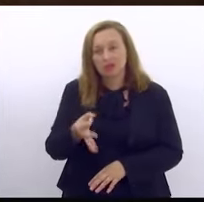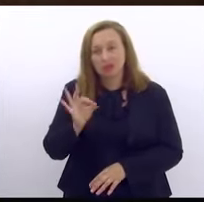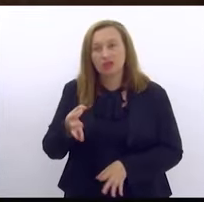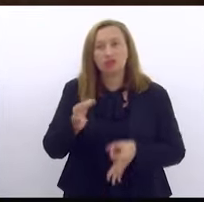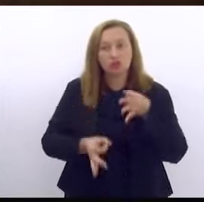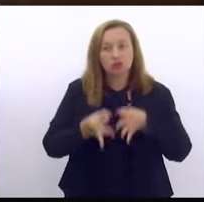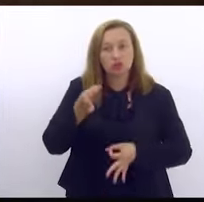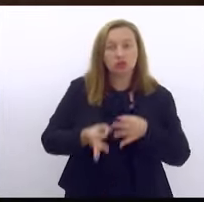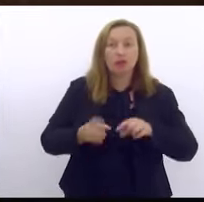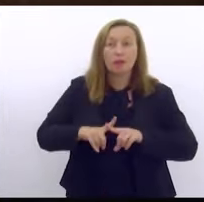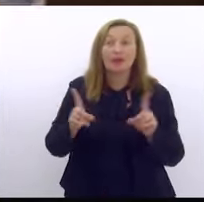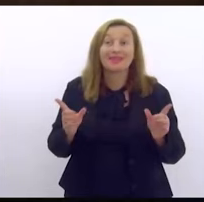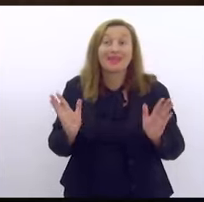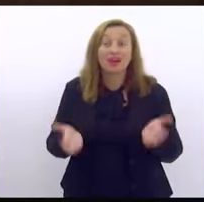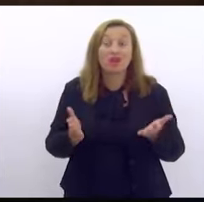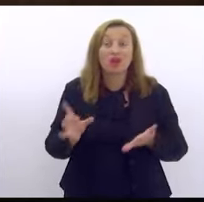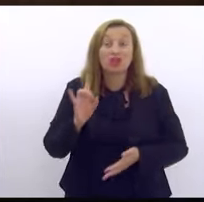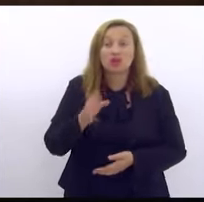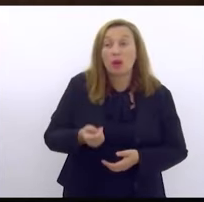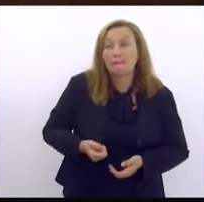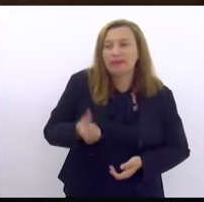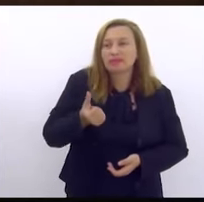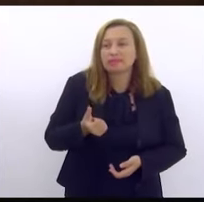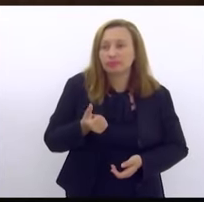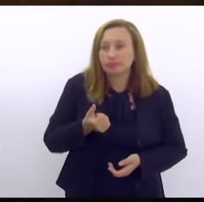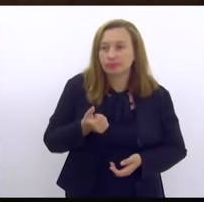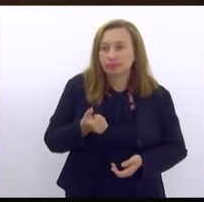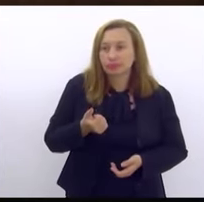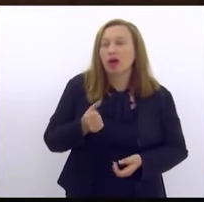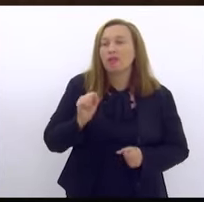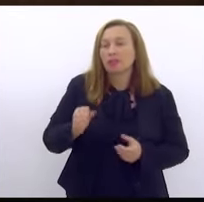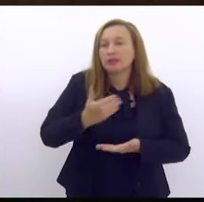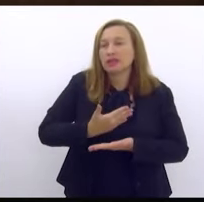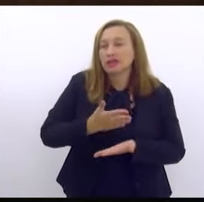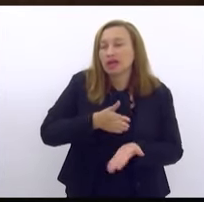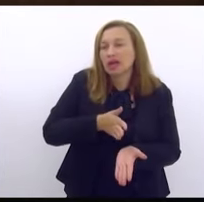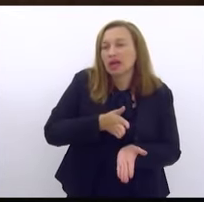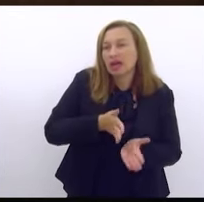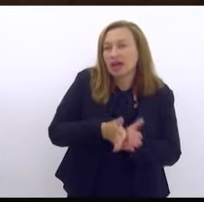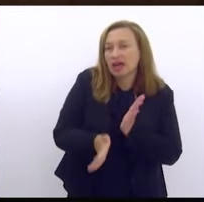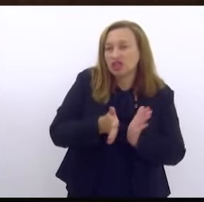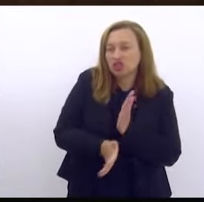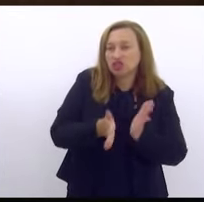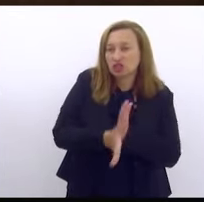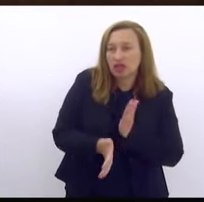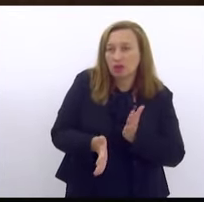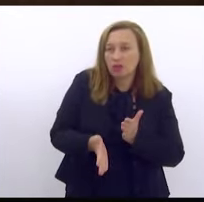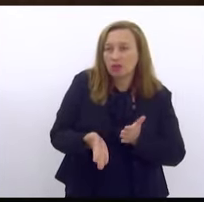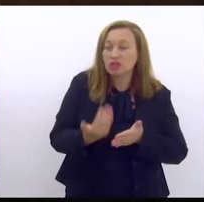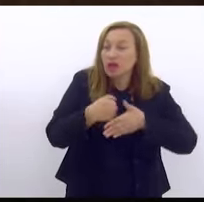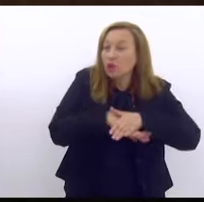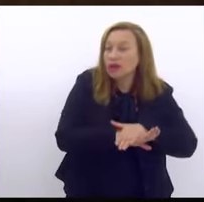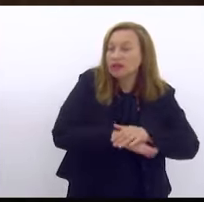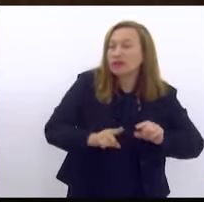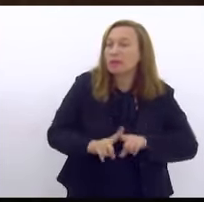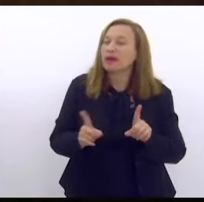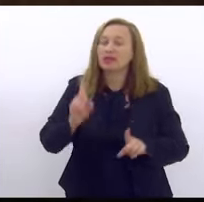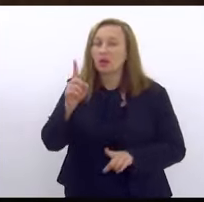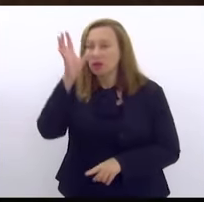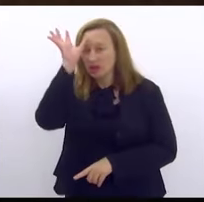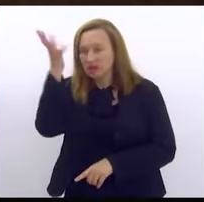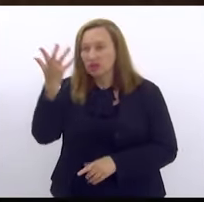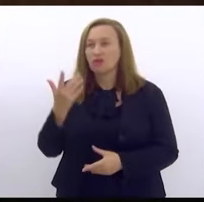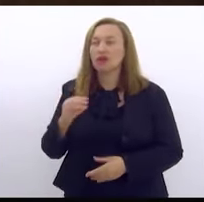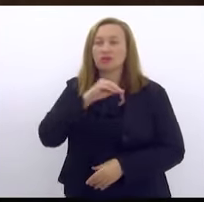justo. Agora é só um abono, é só para poder gastar o dinheiro que está no fundo. Mas não resolve o problema. O que resolve o problema é o